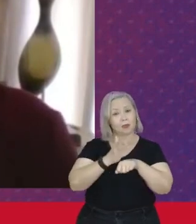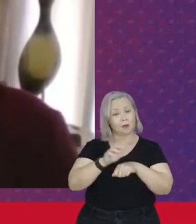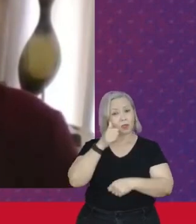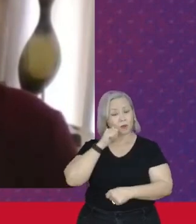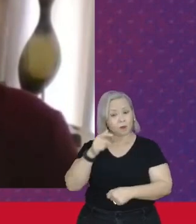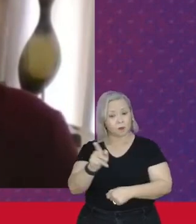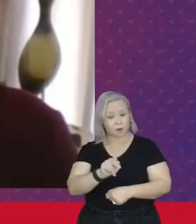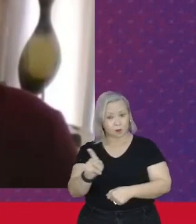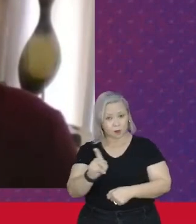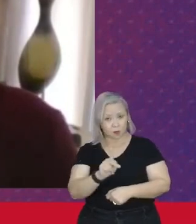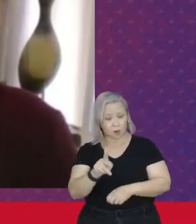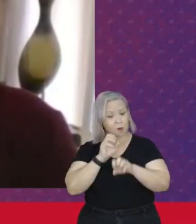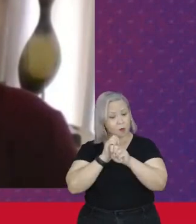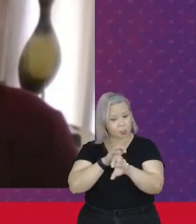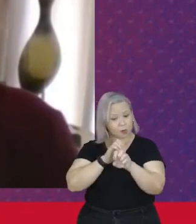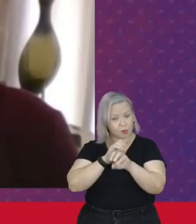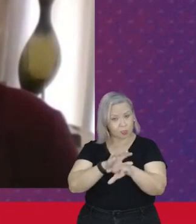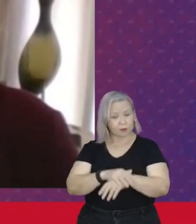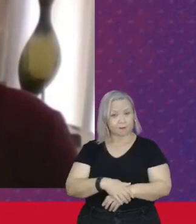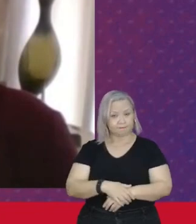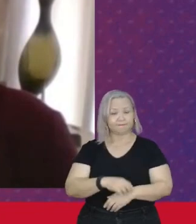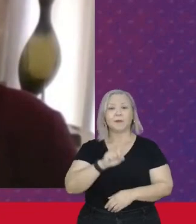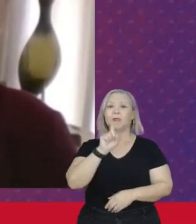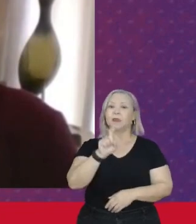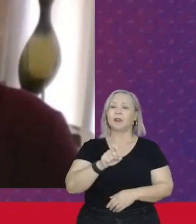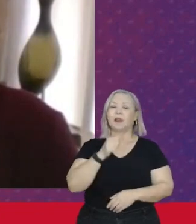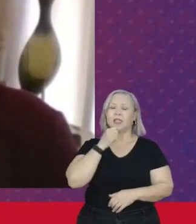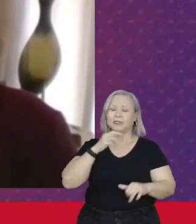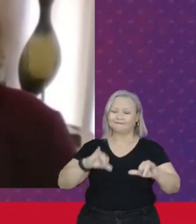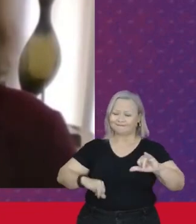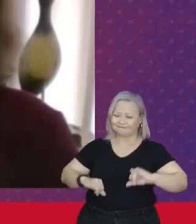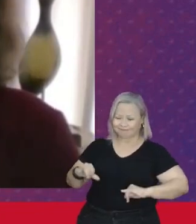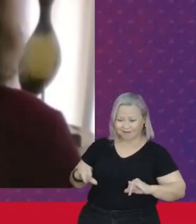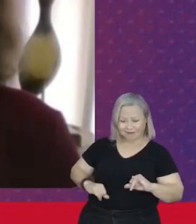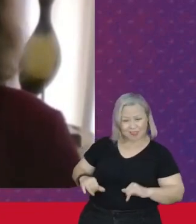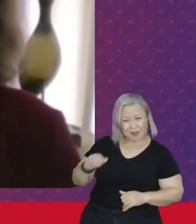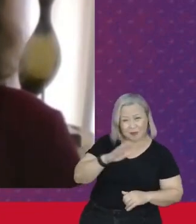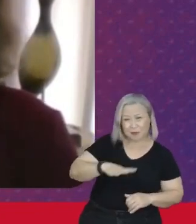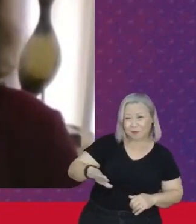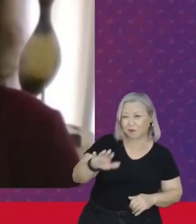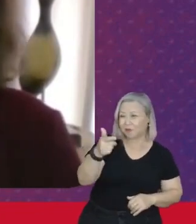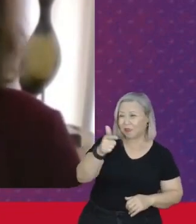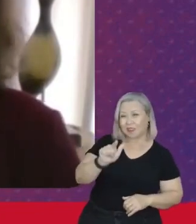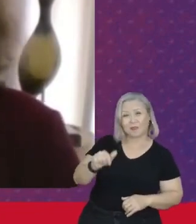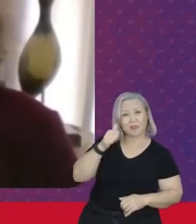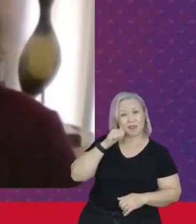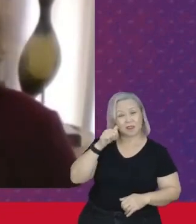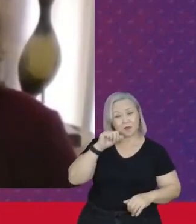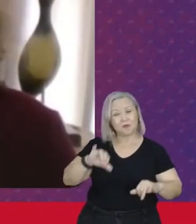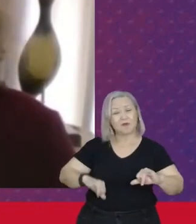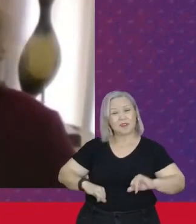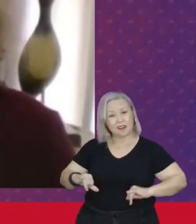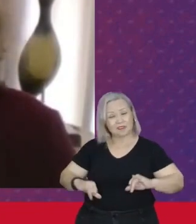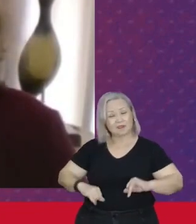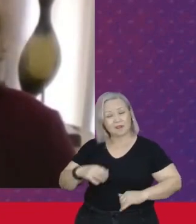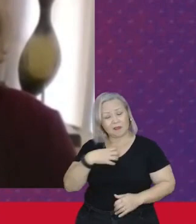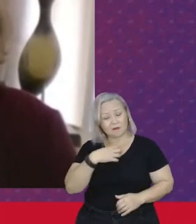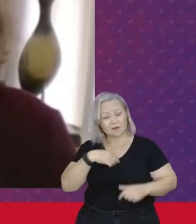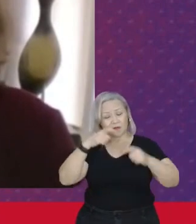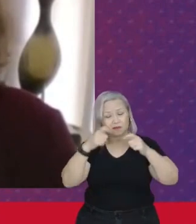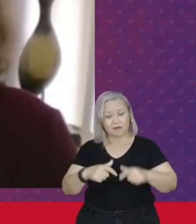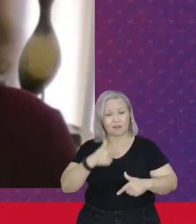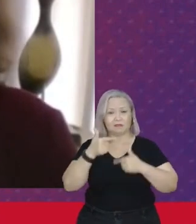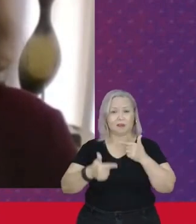de uma mulher educadora, ela ainda sofre tudo que as outras mulheres sofrem em seus ambientes de